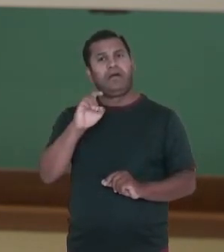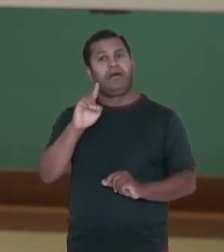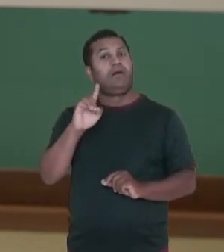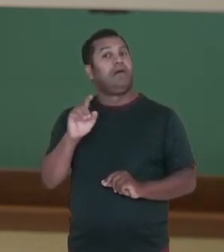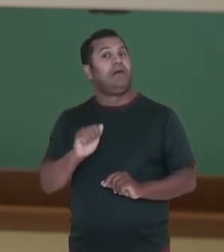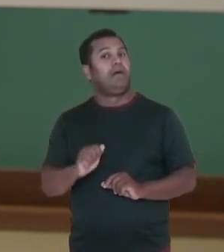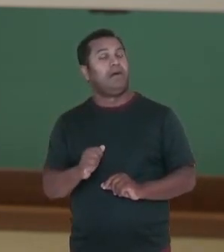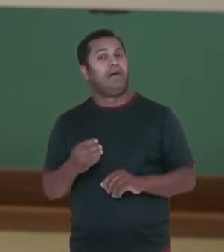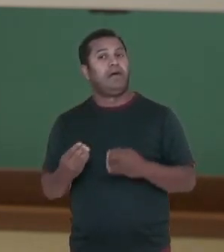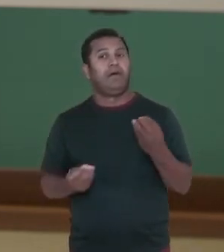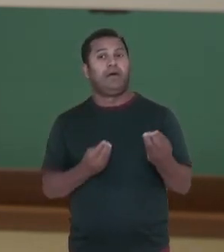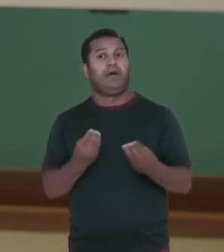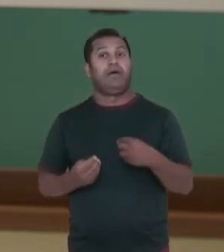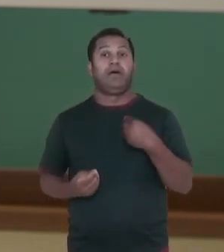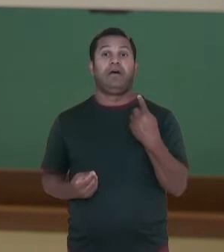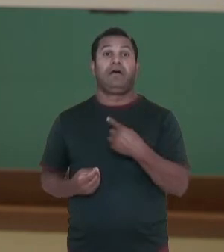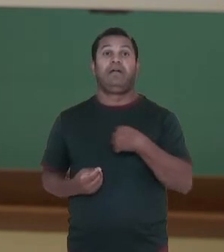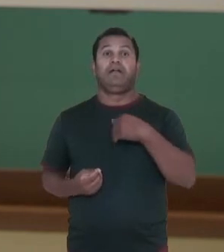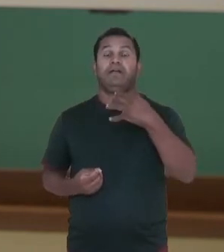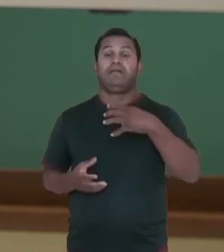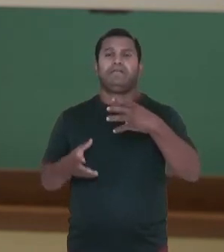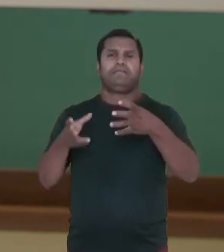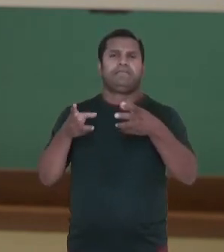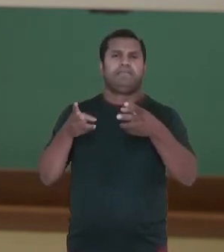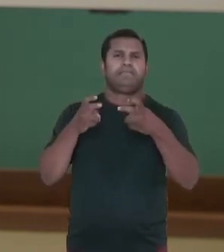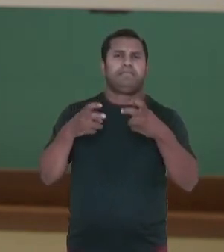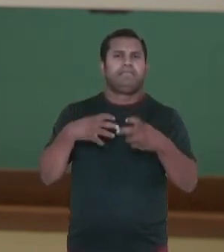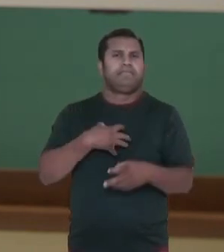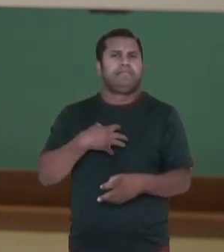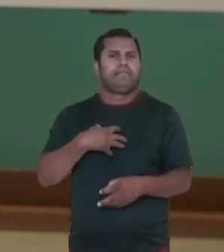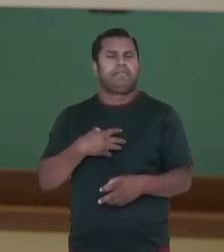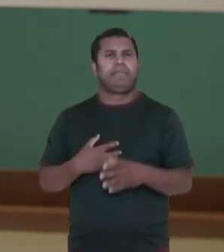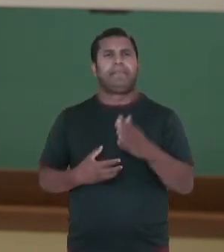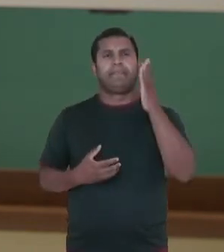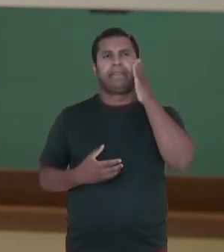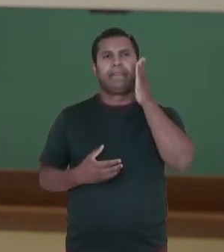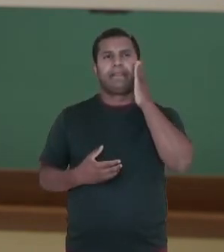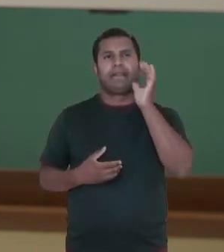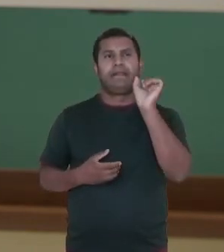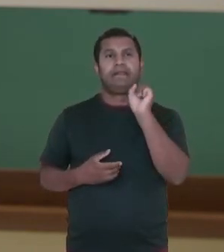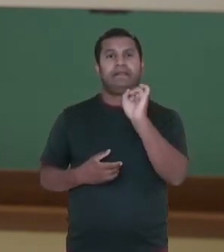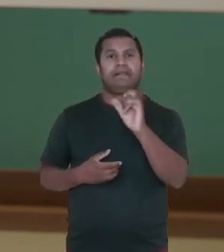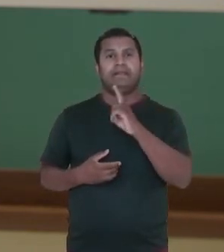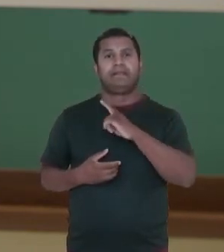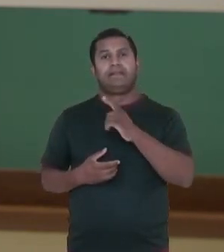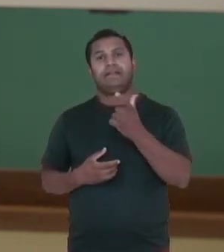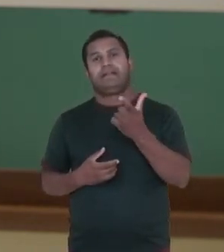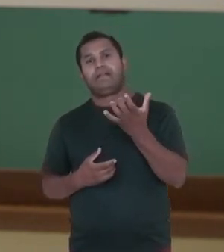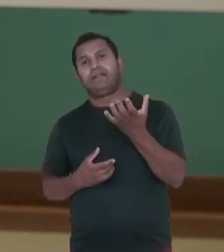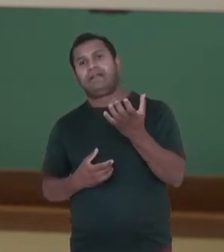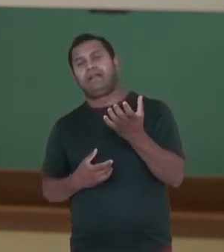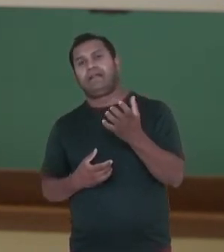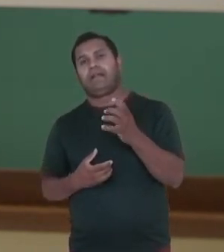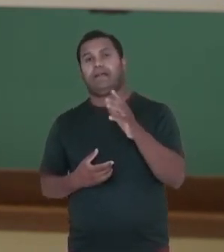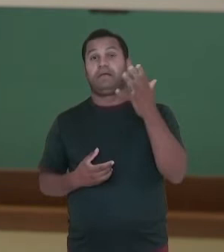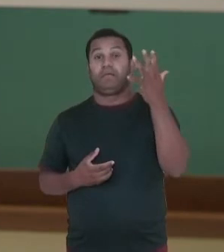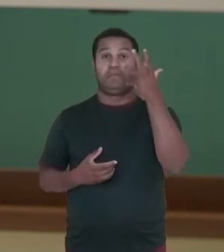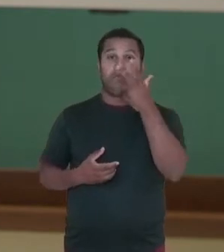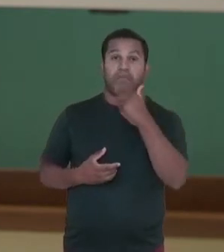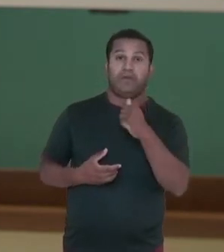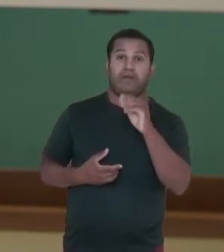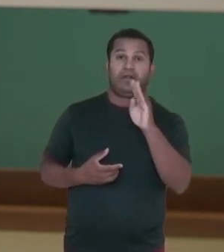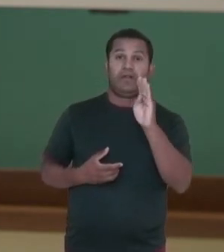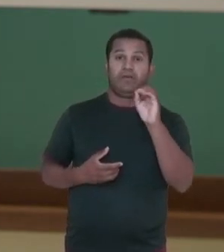que eu vou definir aquele gene da beleza? Como definir, por exemplo, os genes da inteligência? Ah, eu quero, vou produzir um